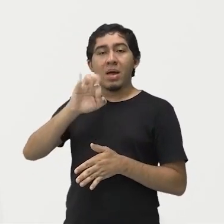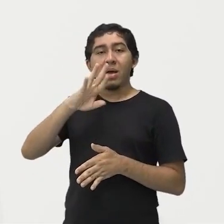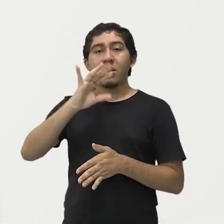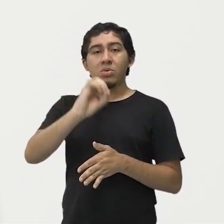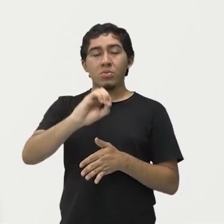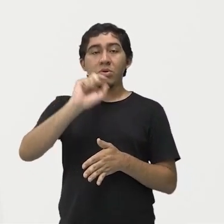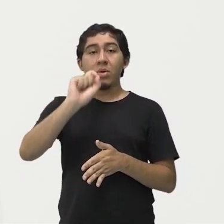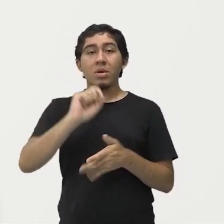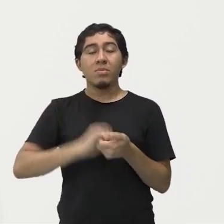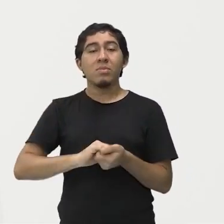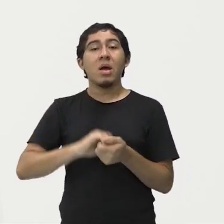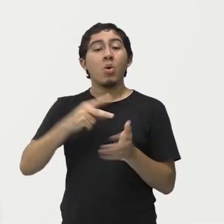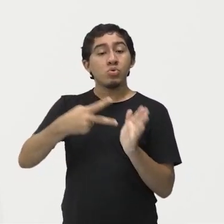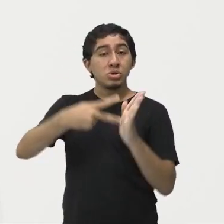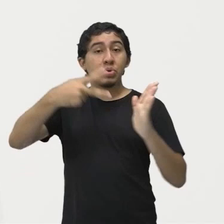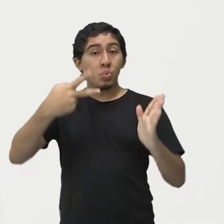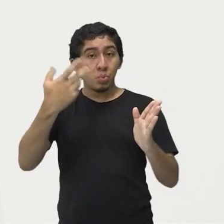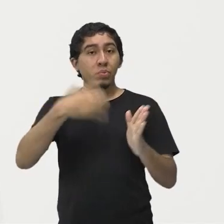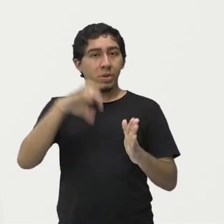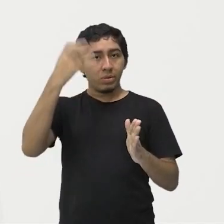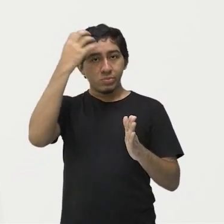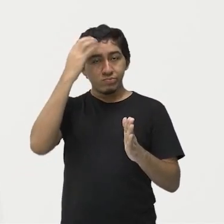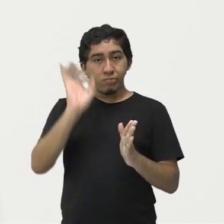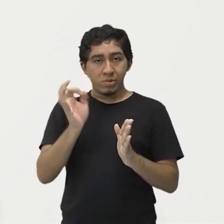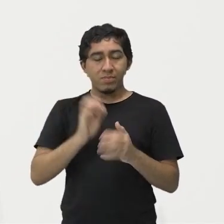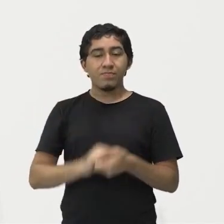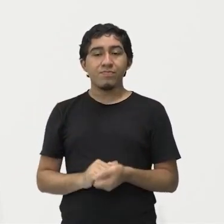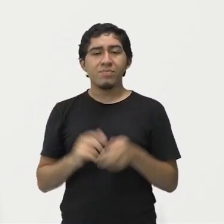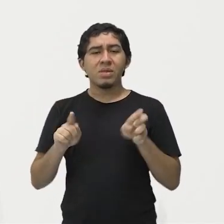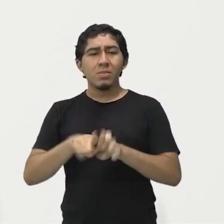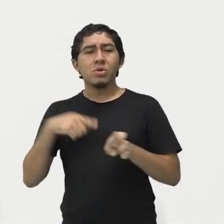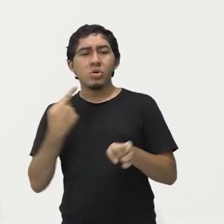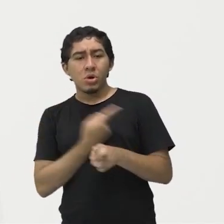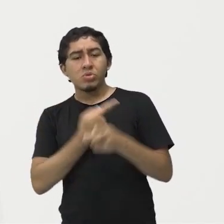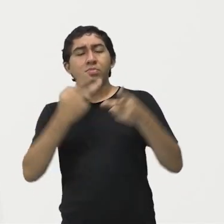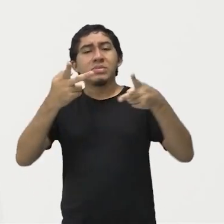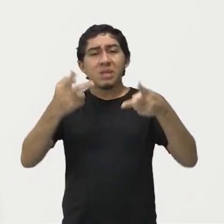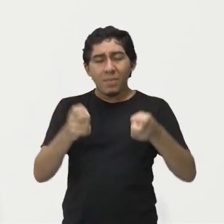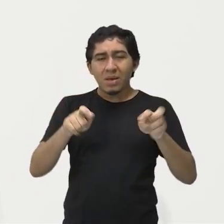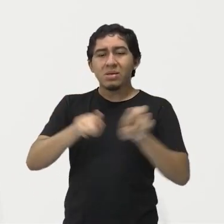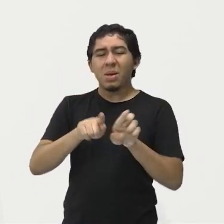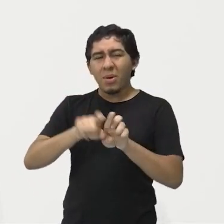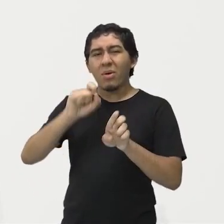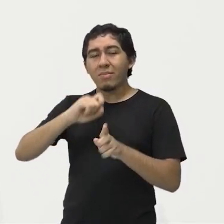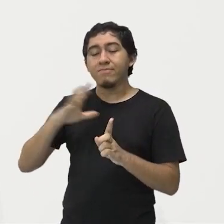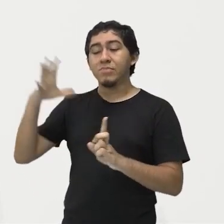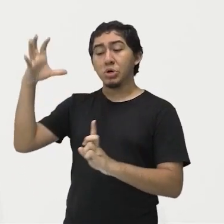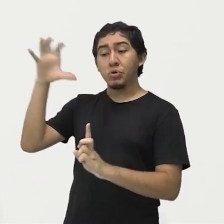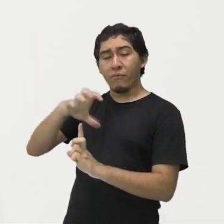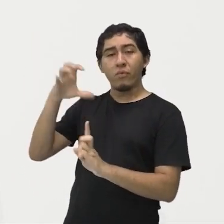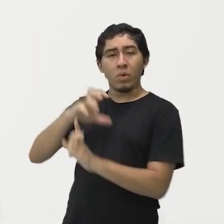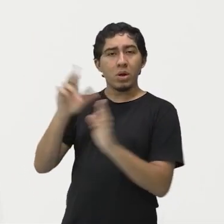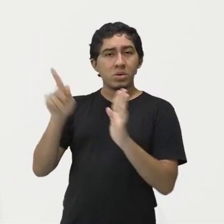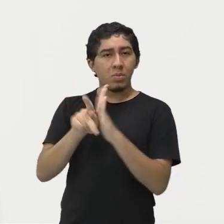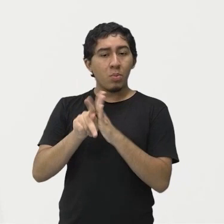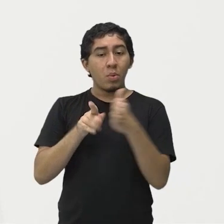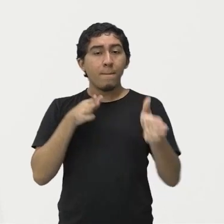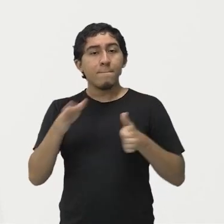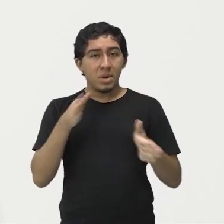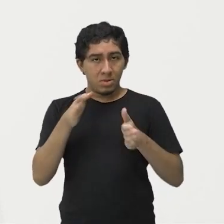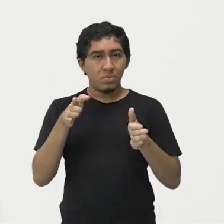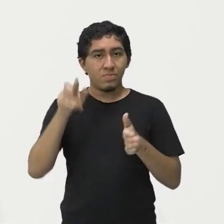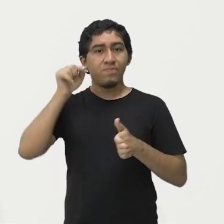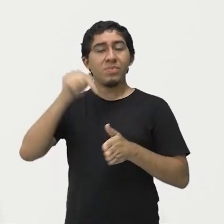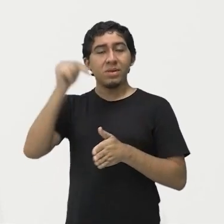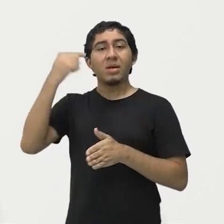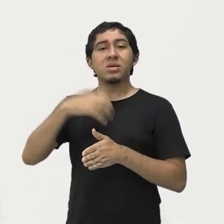imperador. E aí nós vamos ver que o cristianismo iria, de certo modo, influenciar o período do Império Romano,